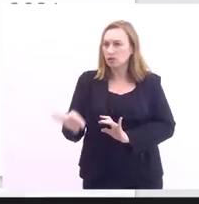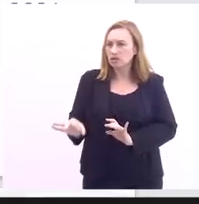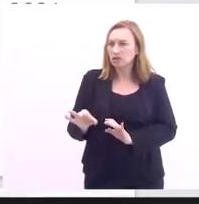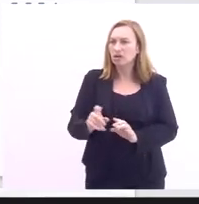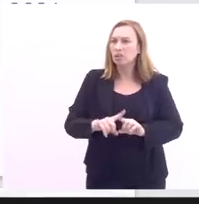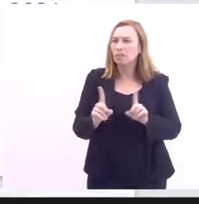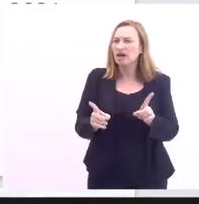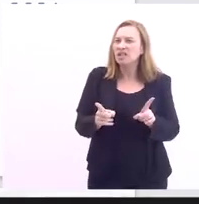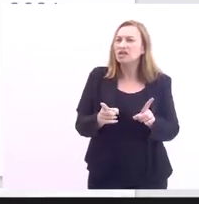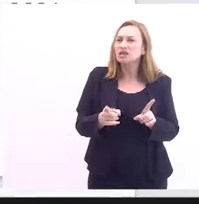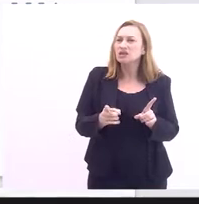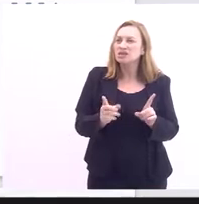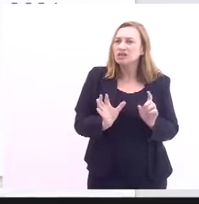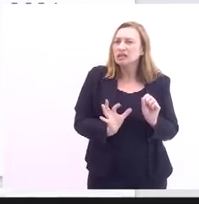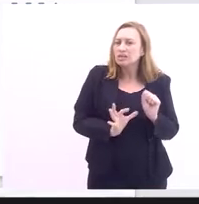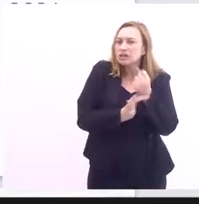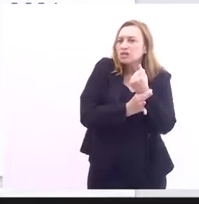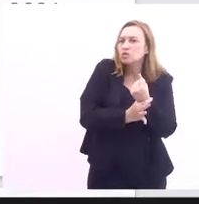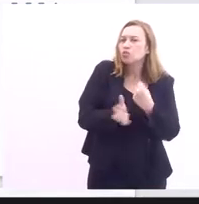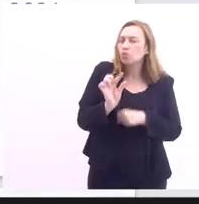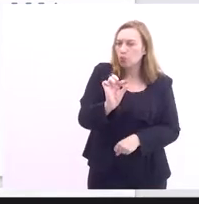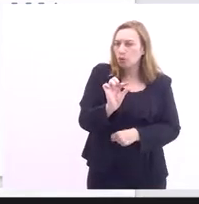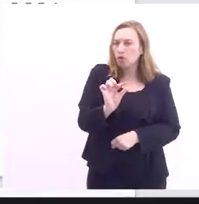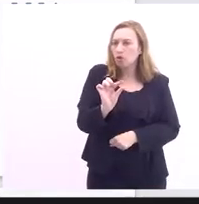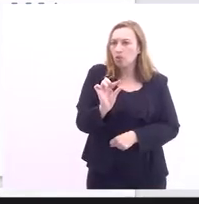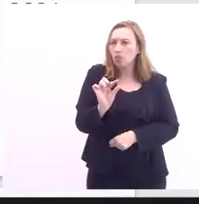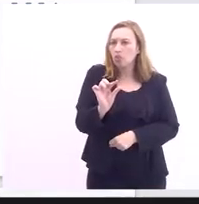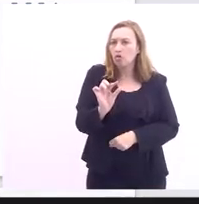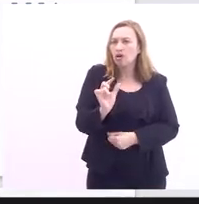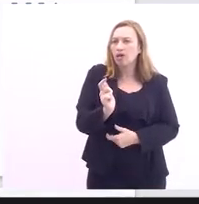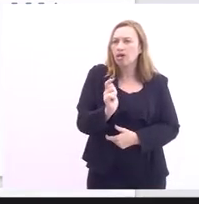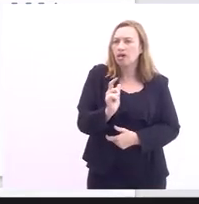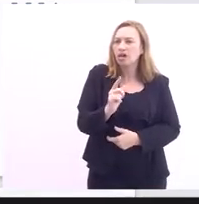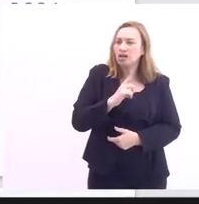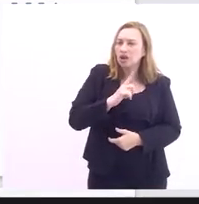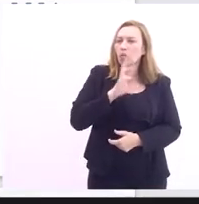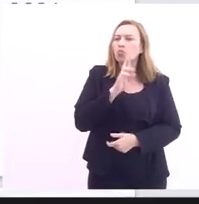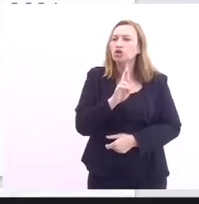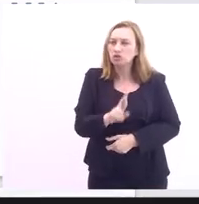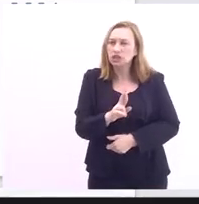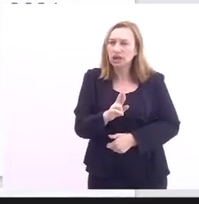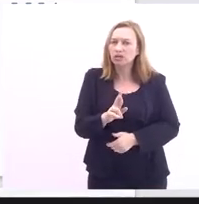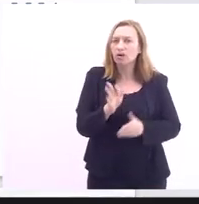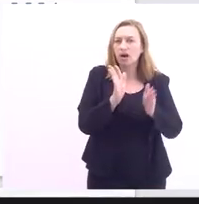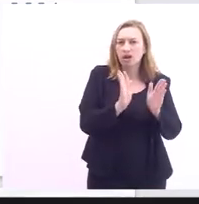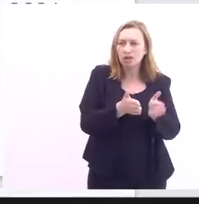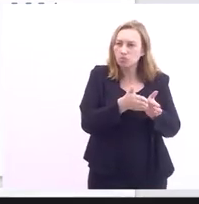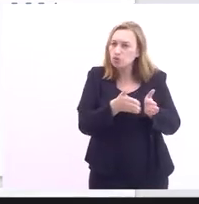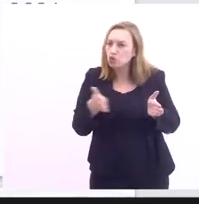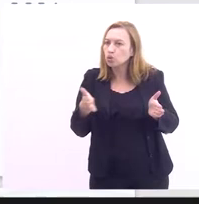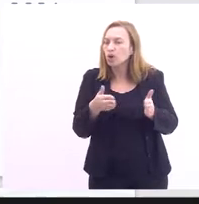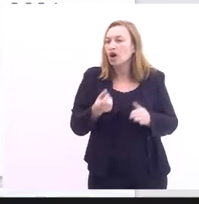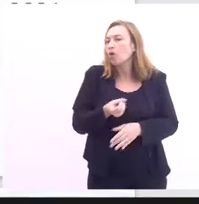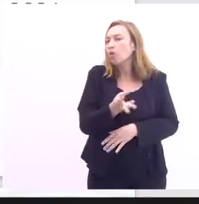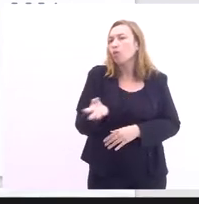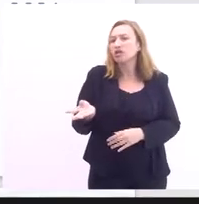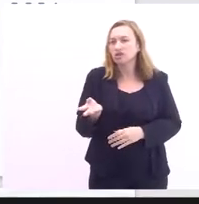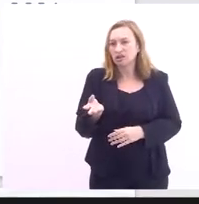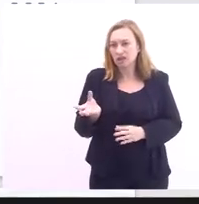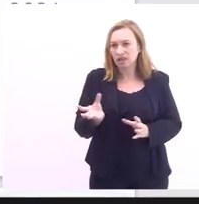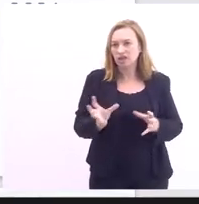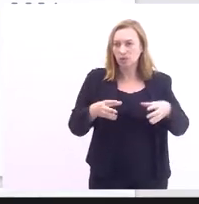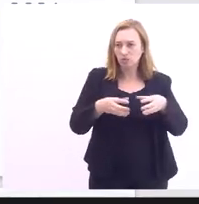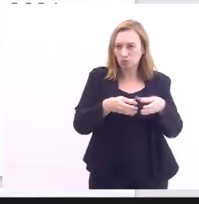um pouco mais seguros que estamos tendo resultado nesse procedimento é a quantidade de conjuntos